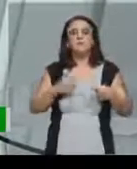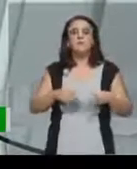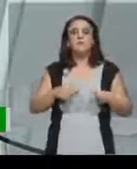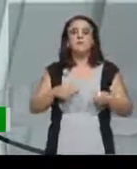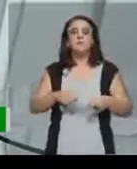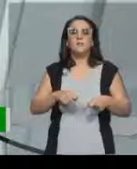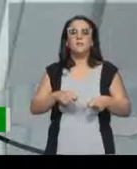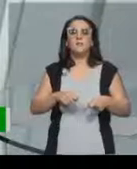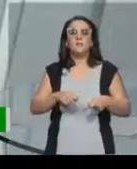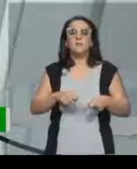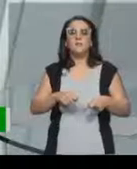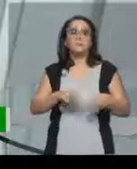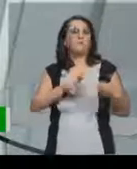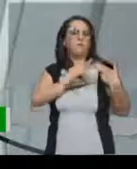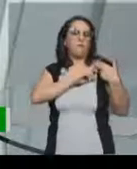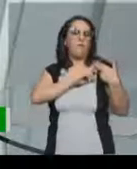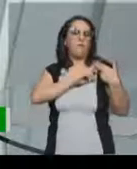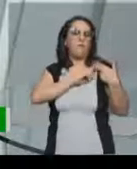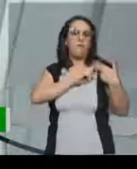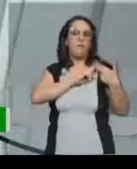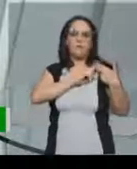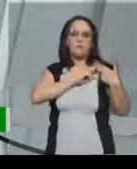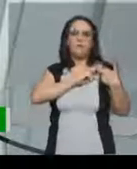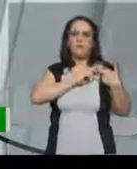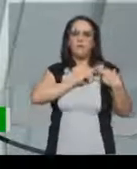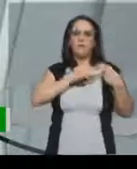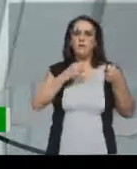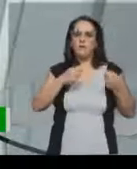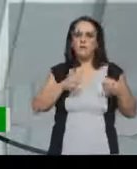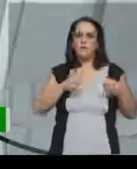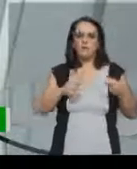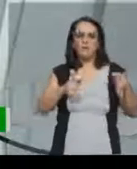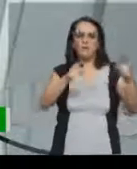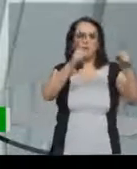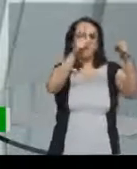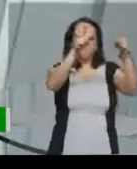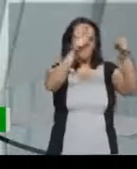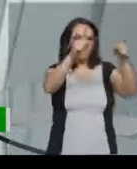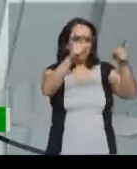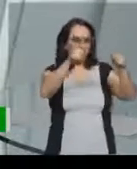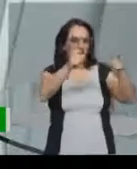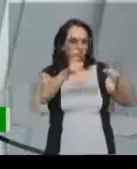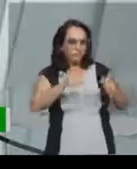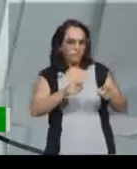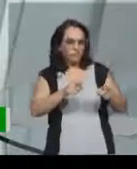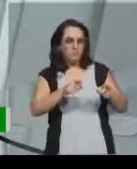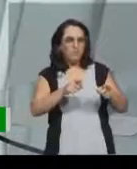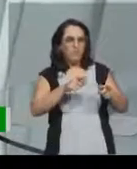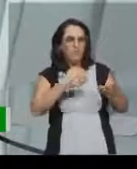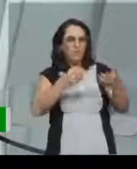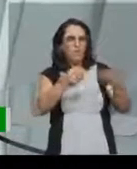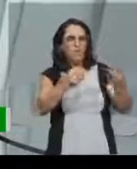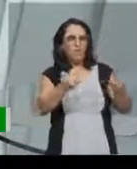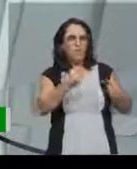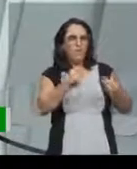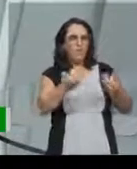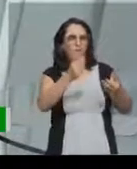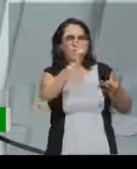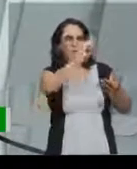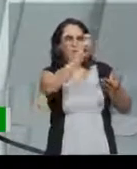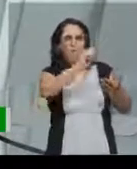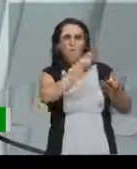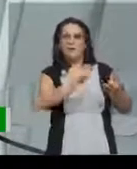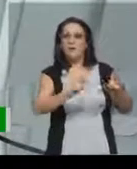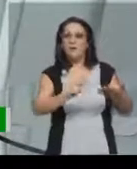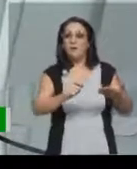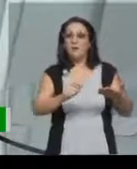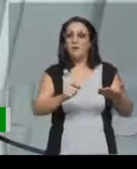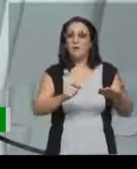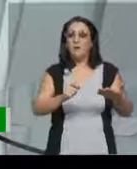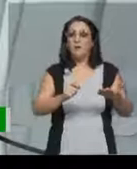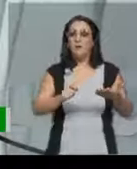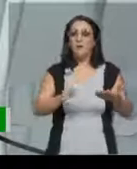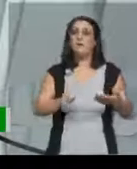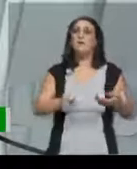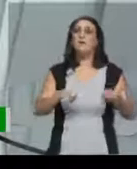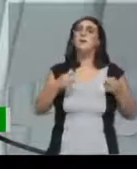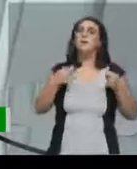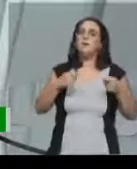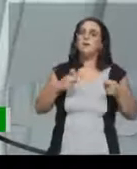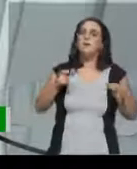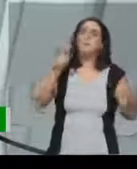dessa preocupação estética, sim. Então eu me preocupo com isso, com rima. Nem todo poema vai ter rima, tá,